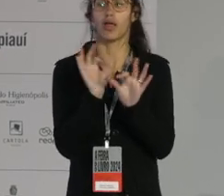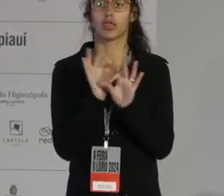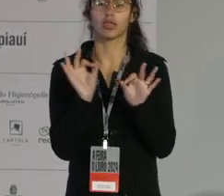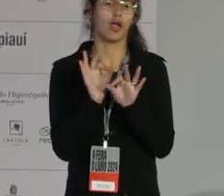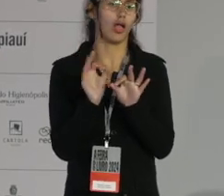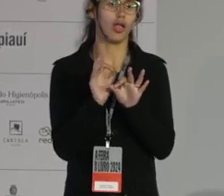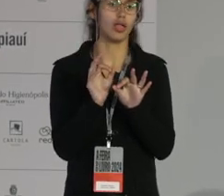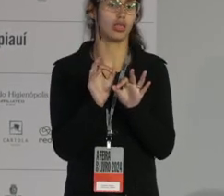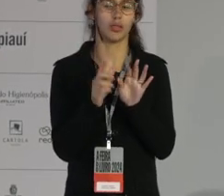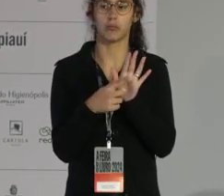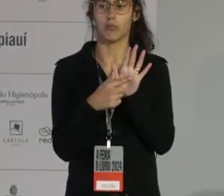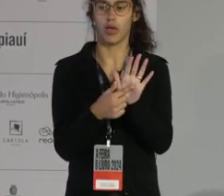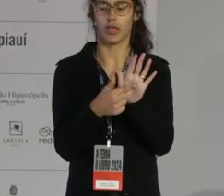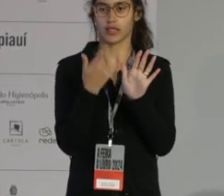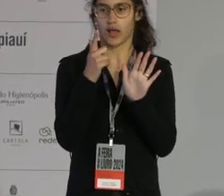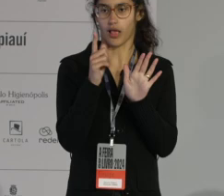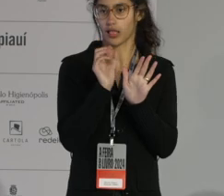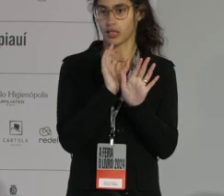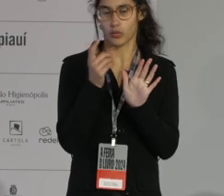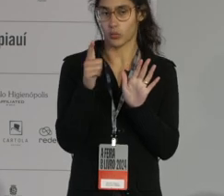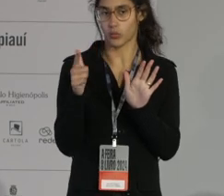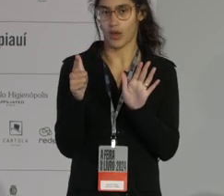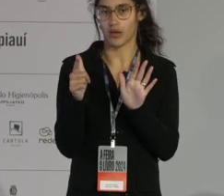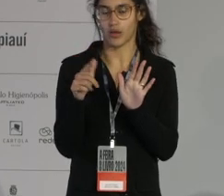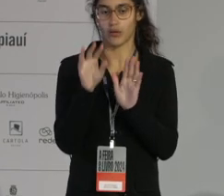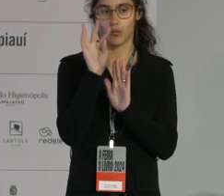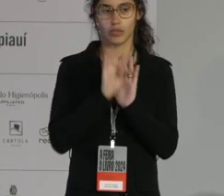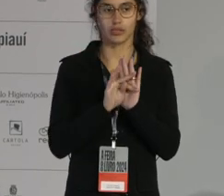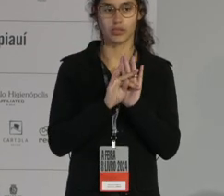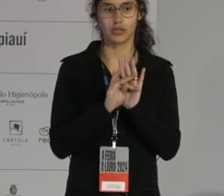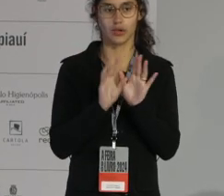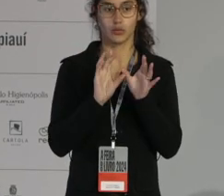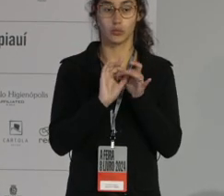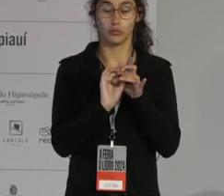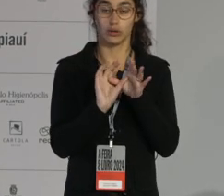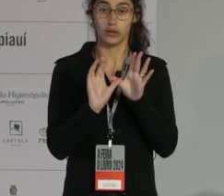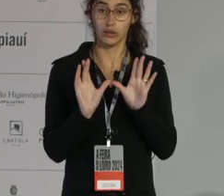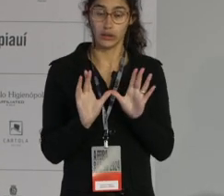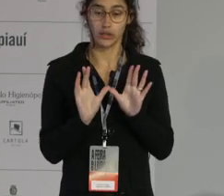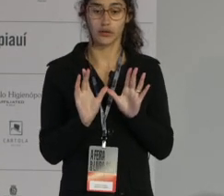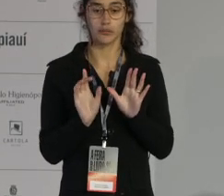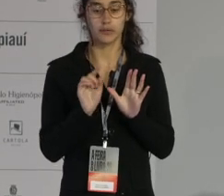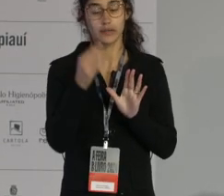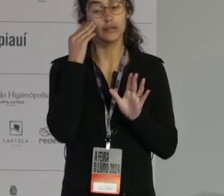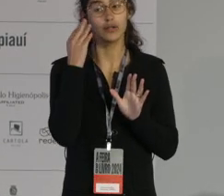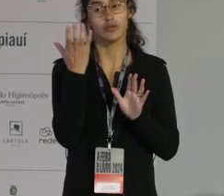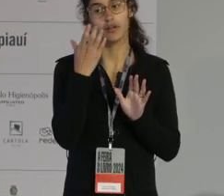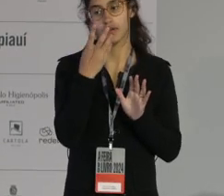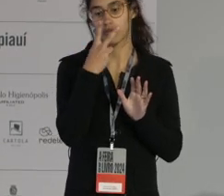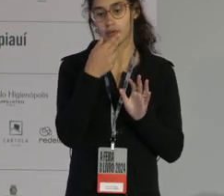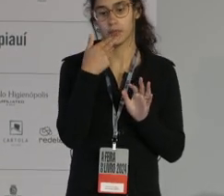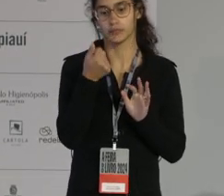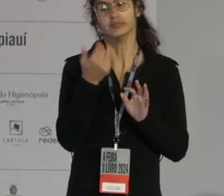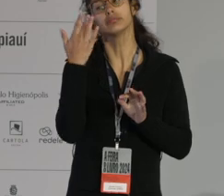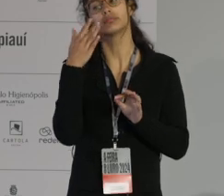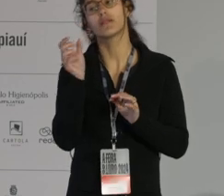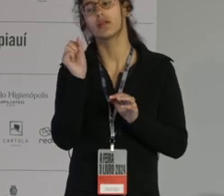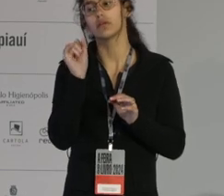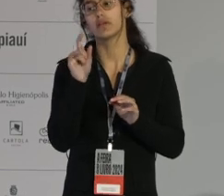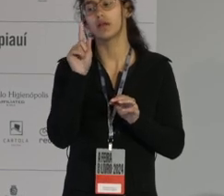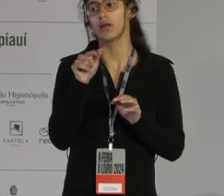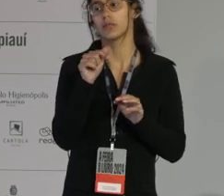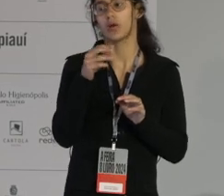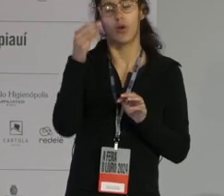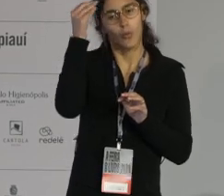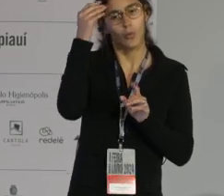para você, nenhuma resposta clara. É um texto muito em aberto, e, no caso dela, você não sabe se é por uma questão de